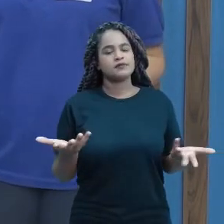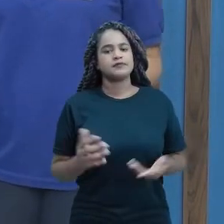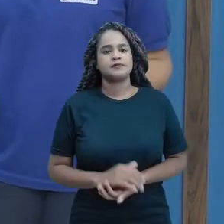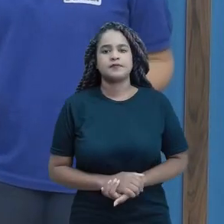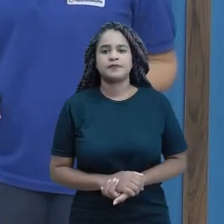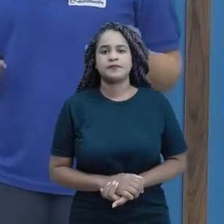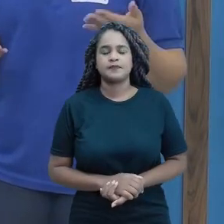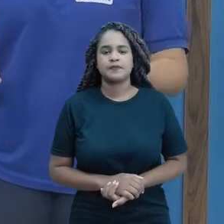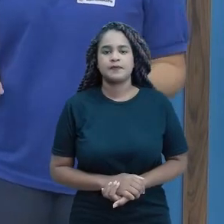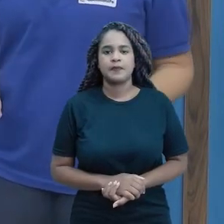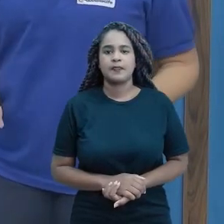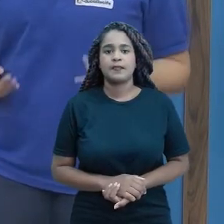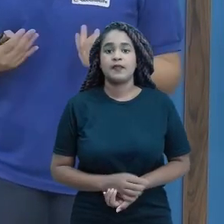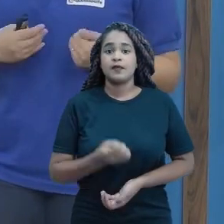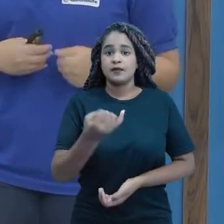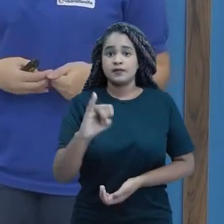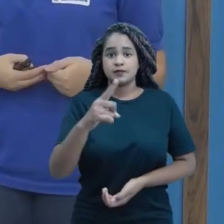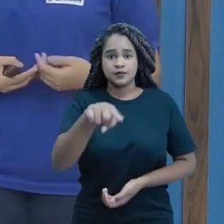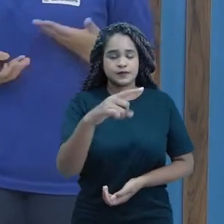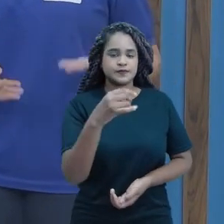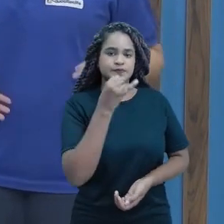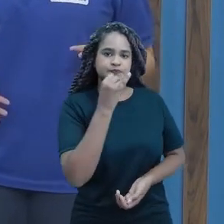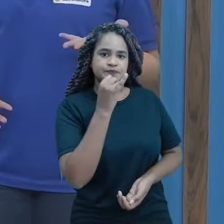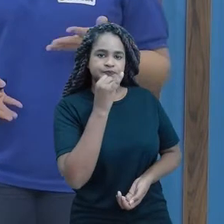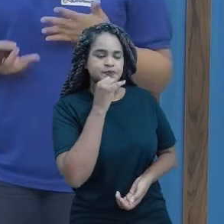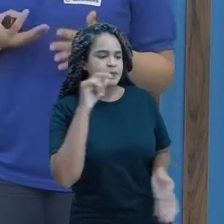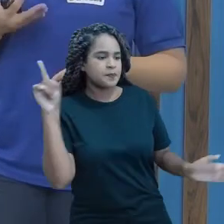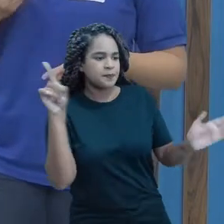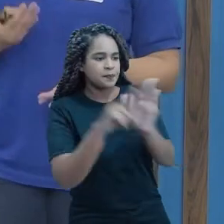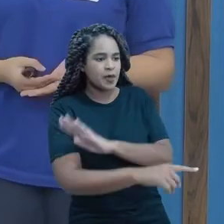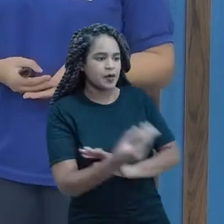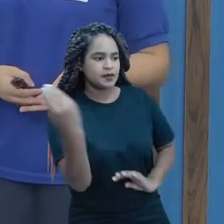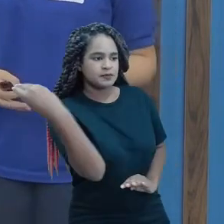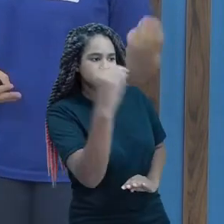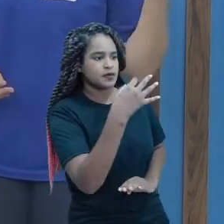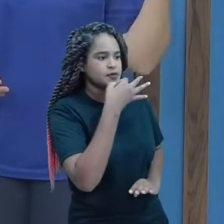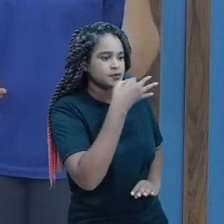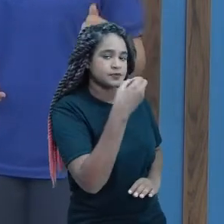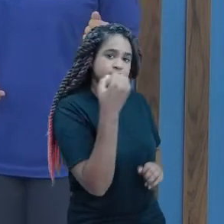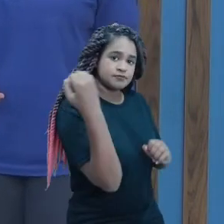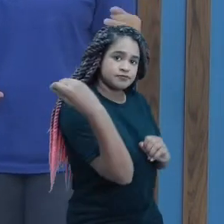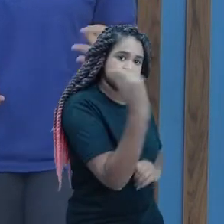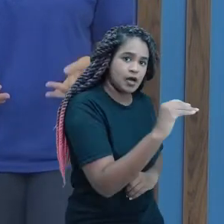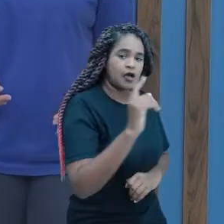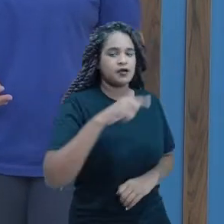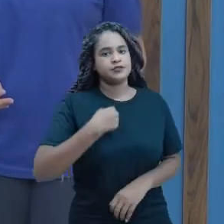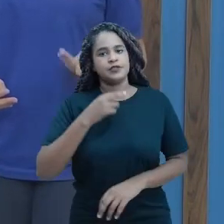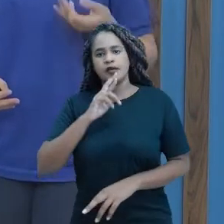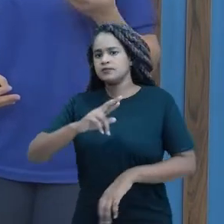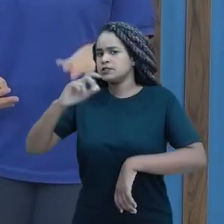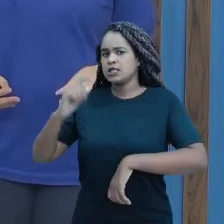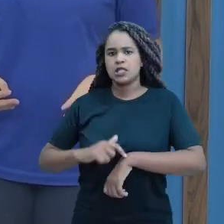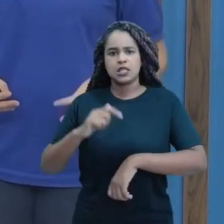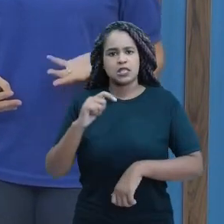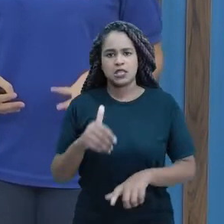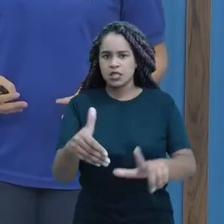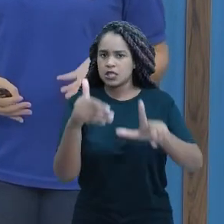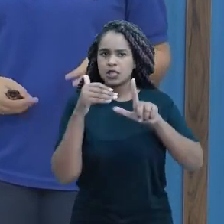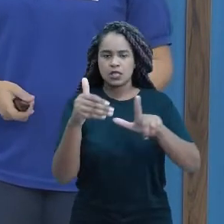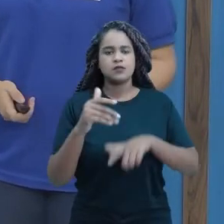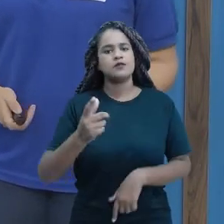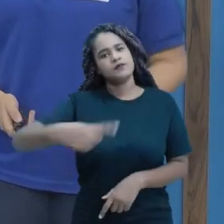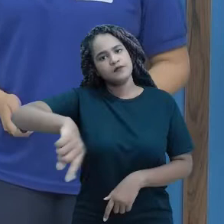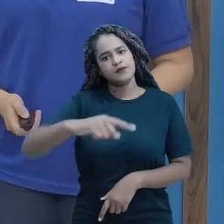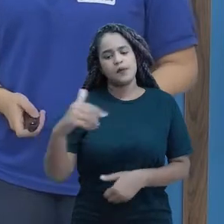personalizada. Afinal de contas, se você manda sua pergunta, seus comentários, a gente vai responder aqui no momento da aula ao vivo e você vai estar